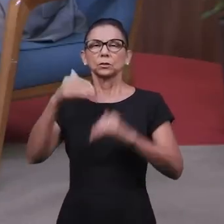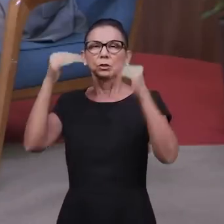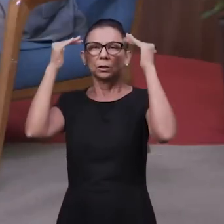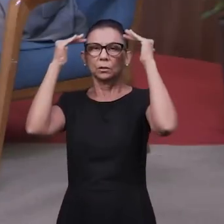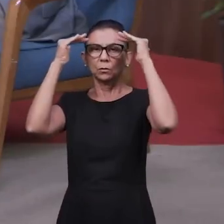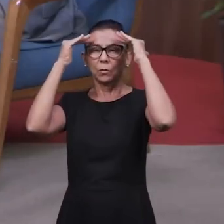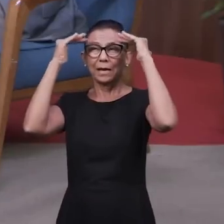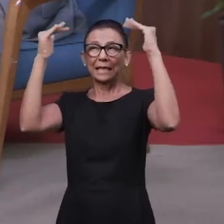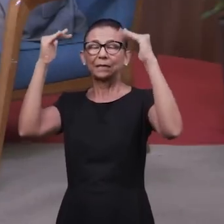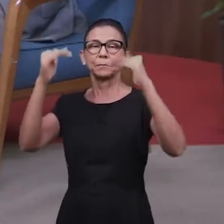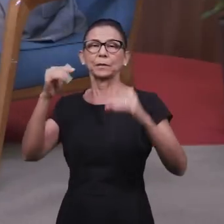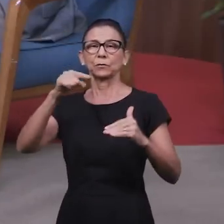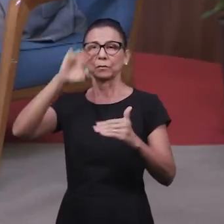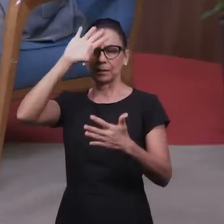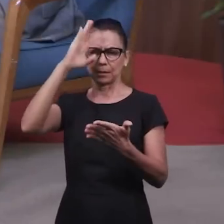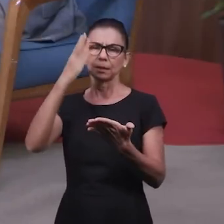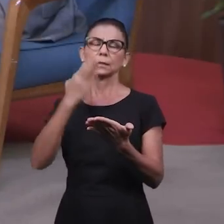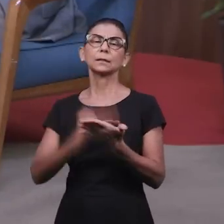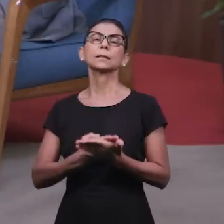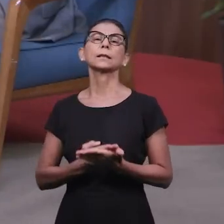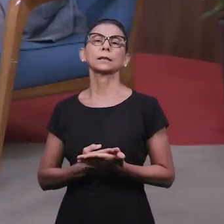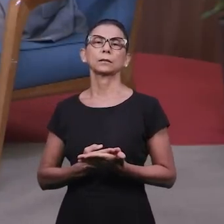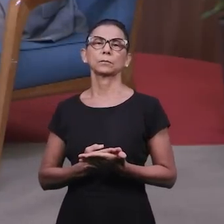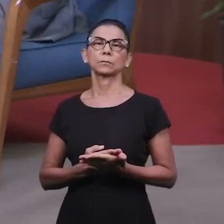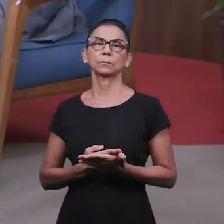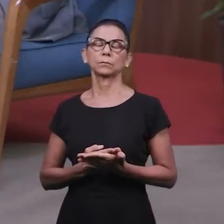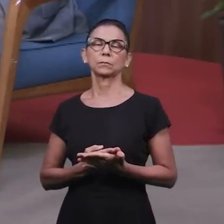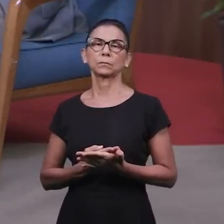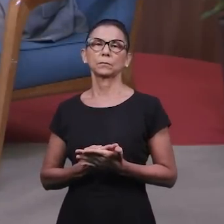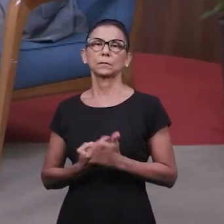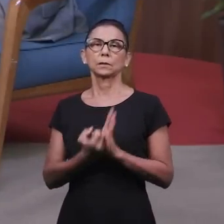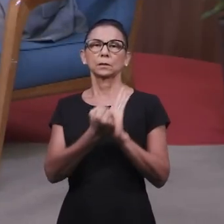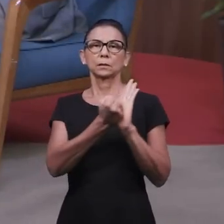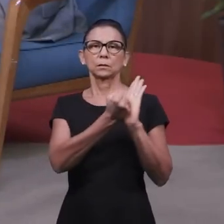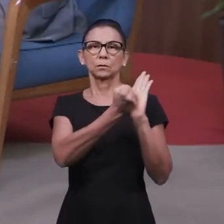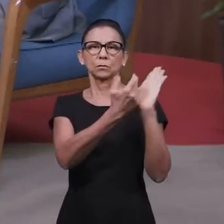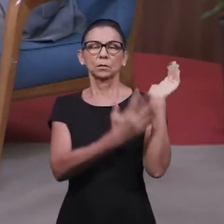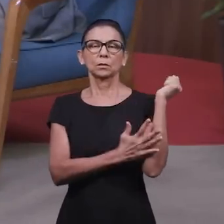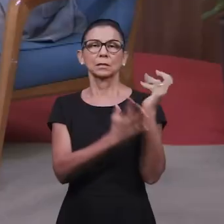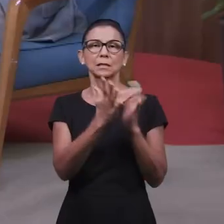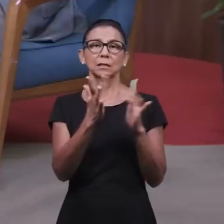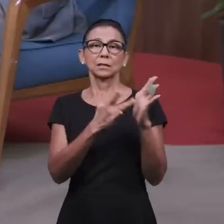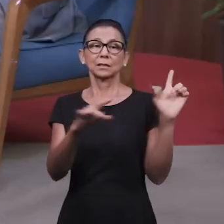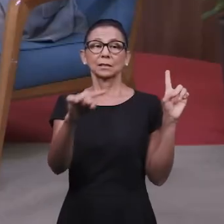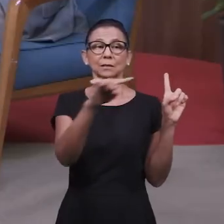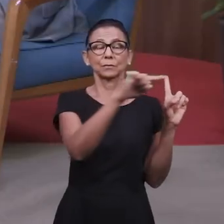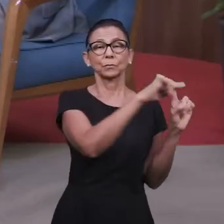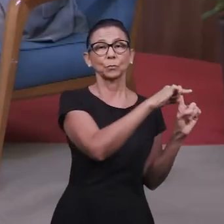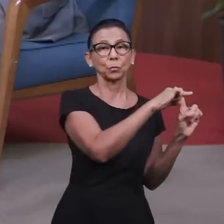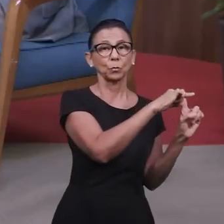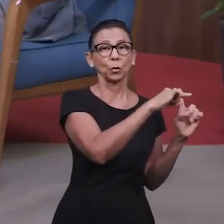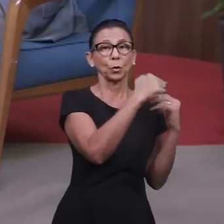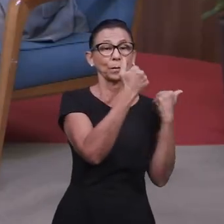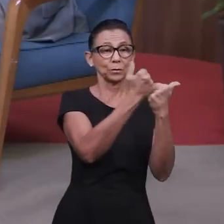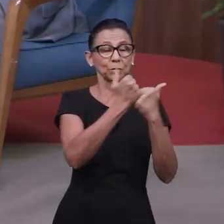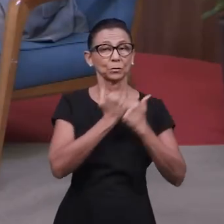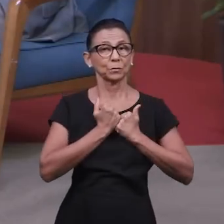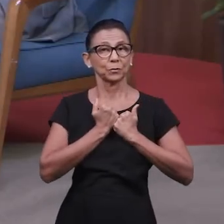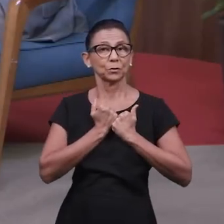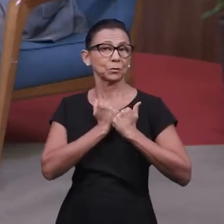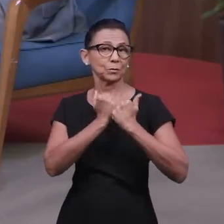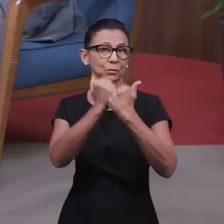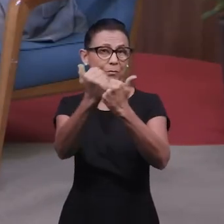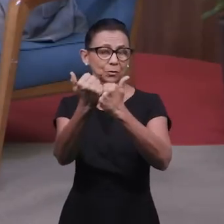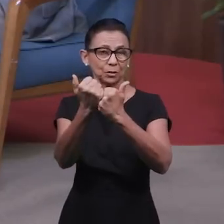crê. Você aceitou, você crê que o sacrifício de Jesus foi o sacrifício da sua salvação e